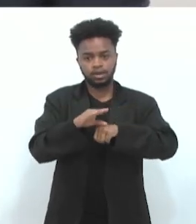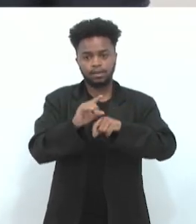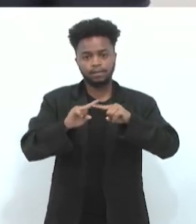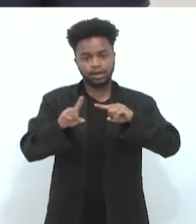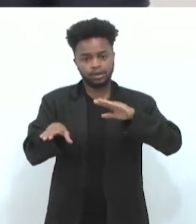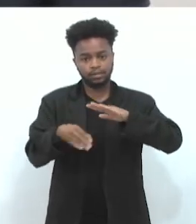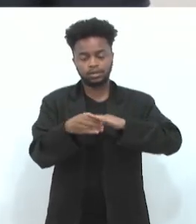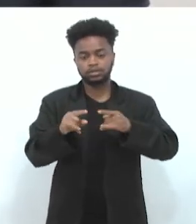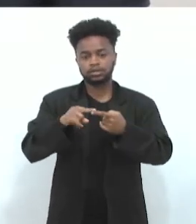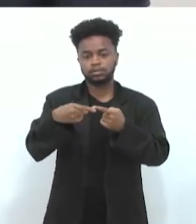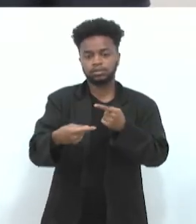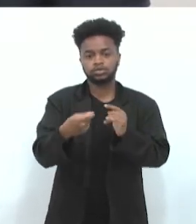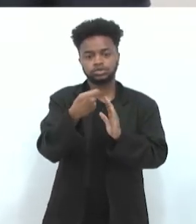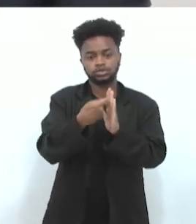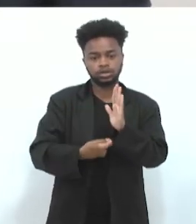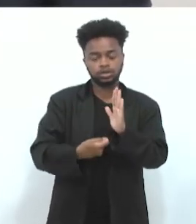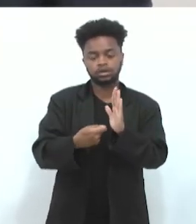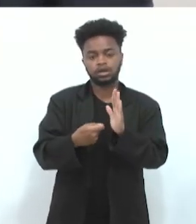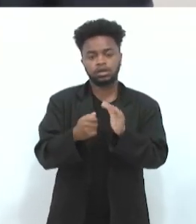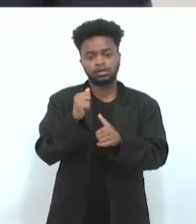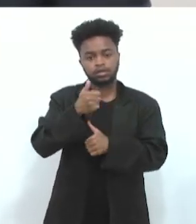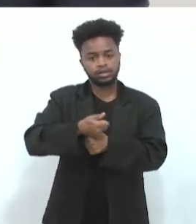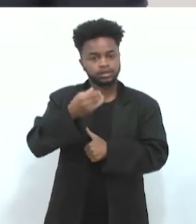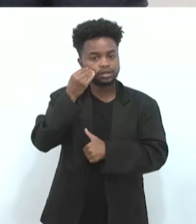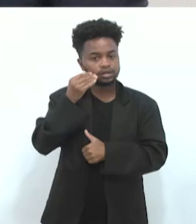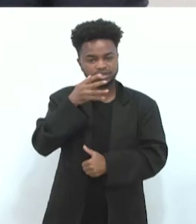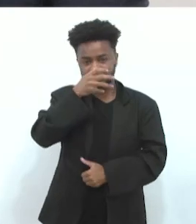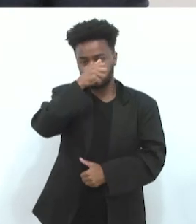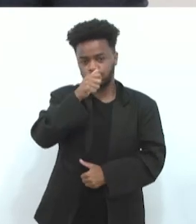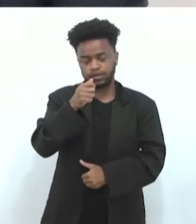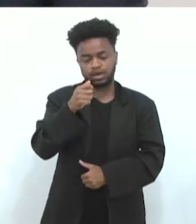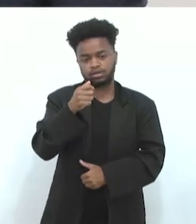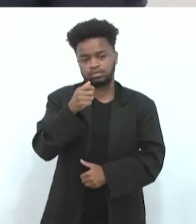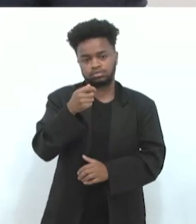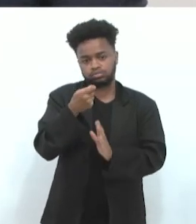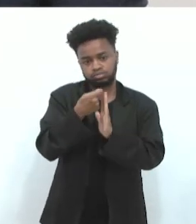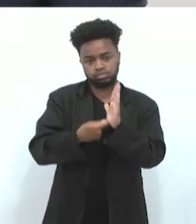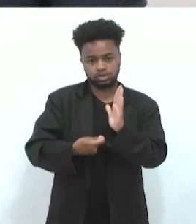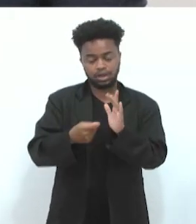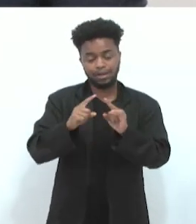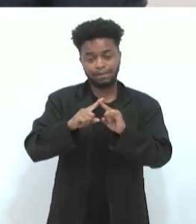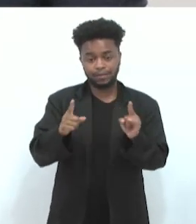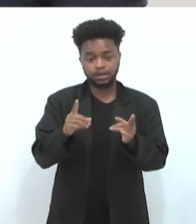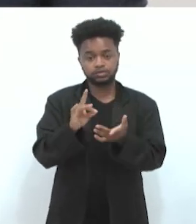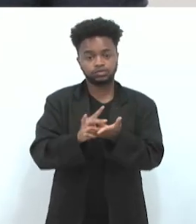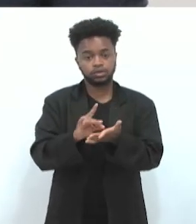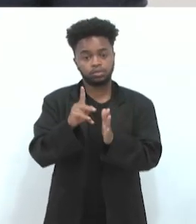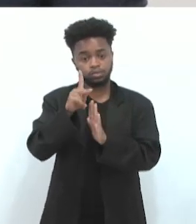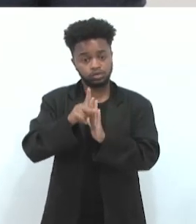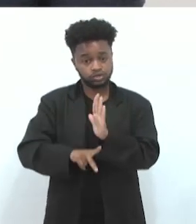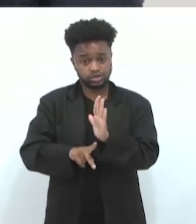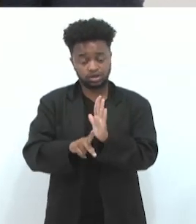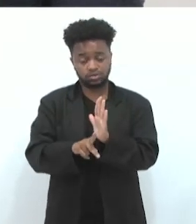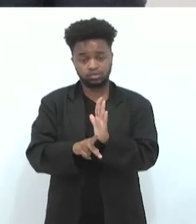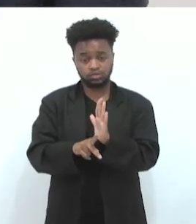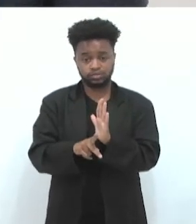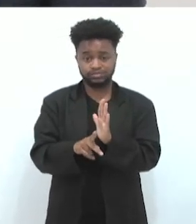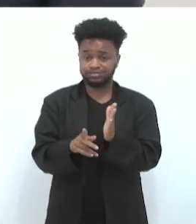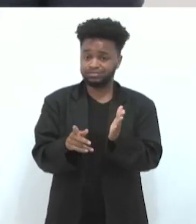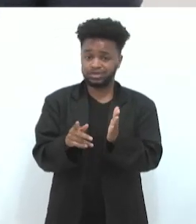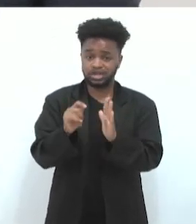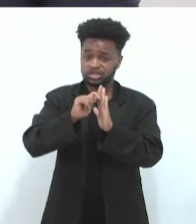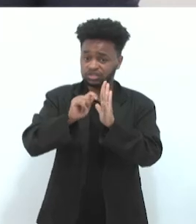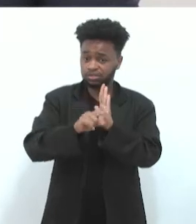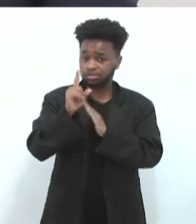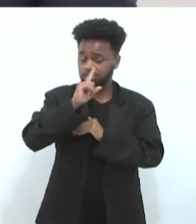fazer um substitutivo a 4 mãos e tentar salvar a ideia original, que é louvável. Mas o projeto, falando português objetivo aqui, foi muito mal